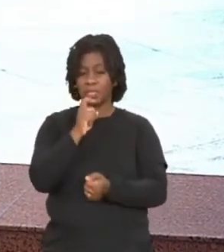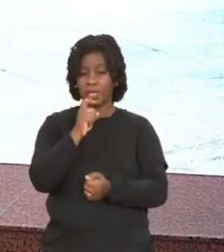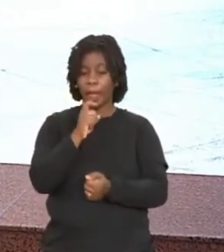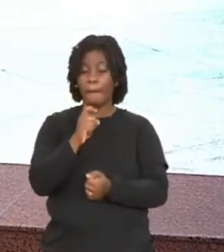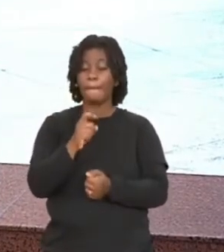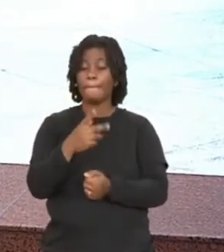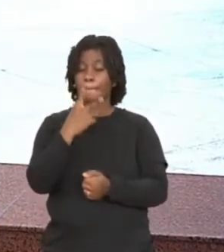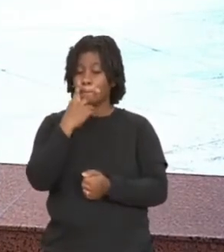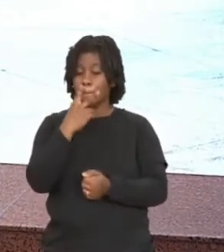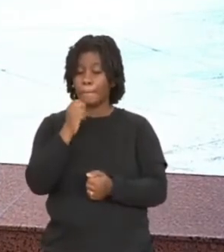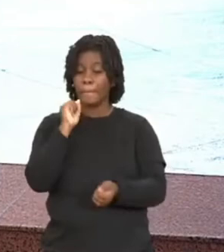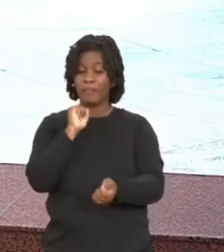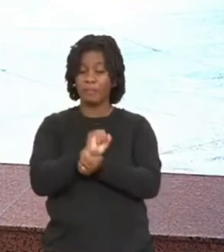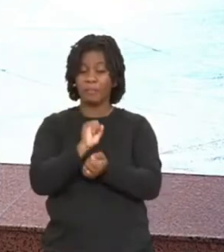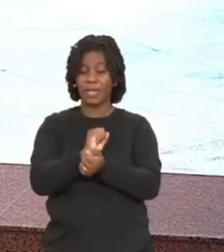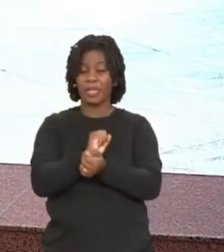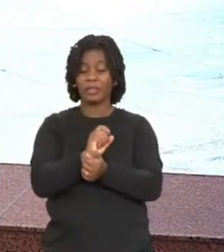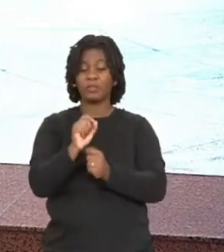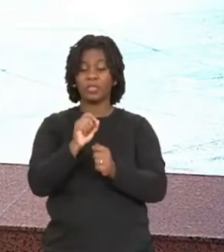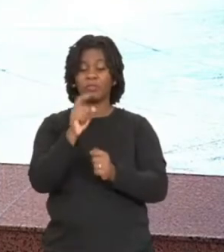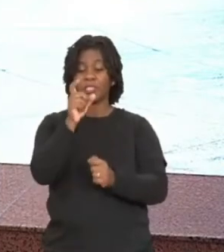lá fora.